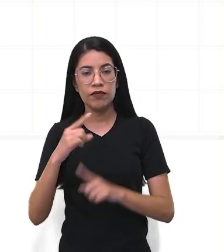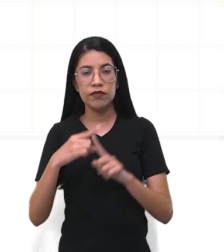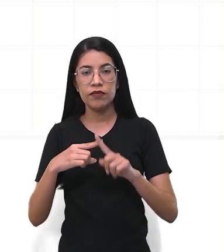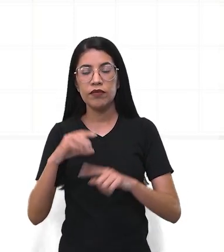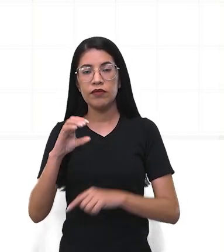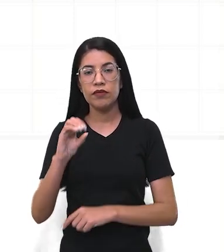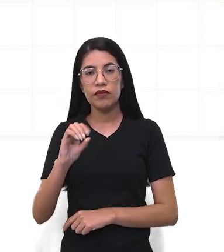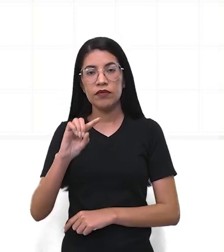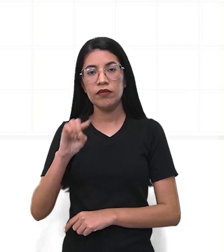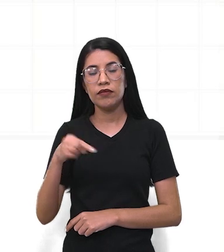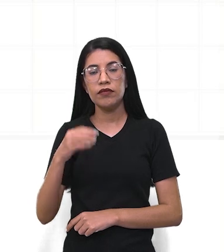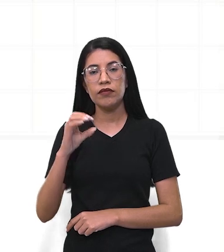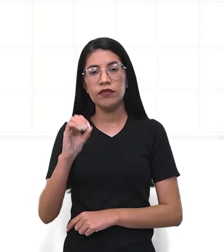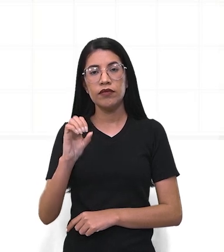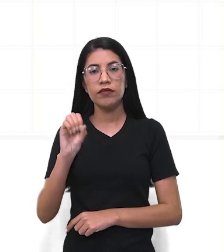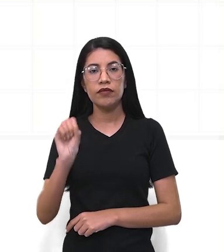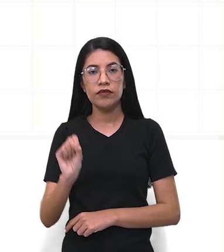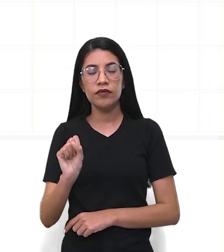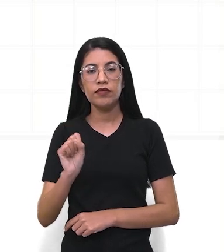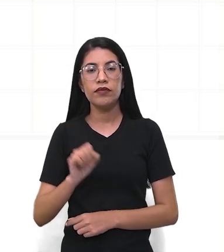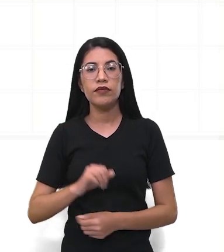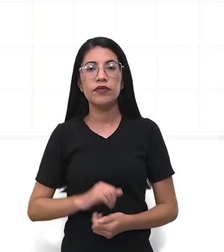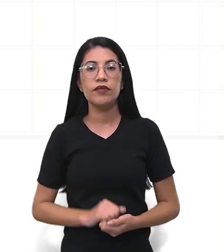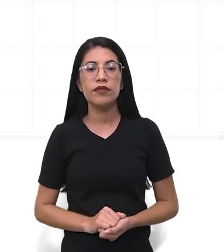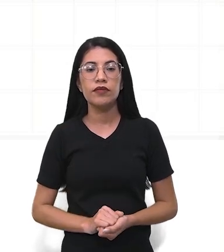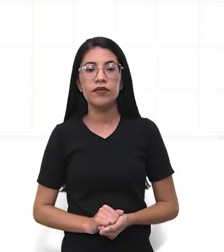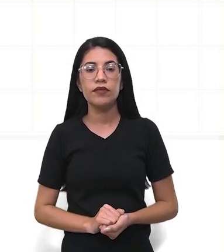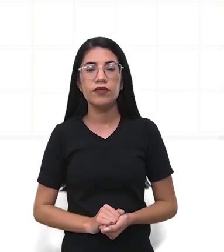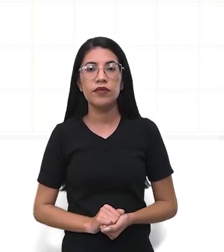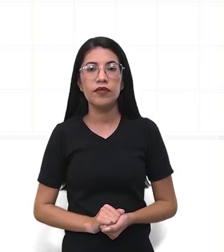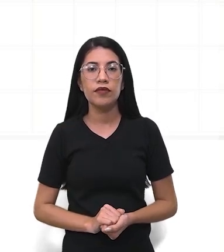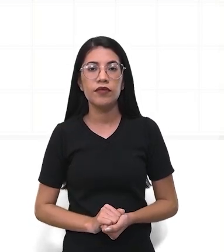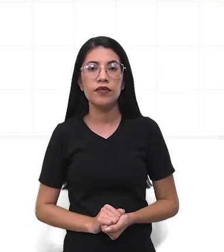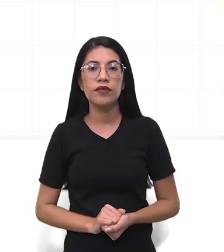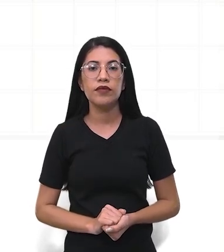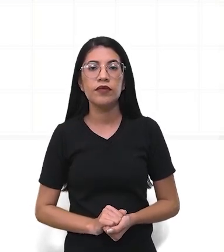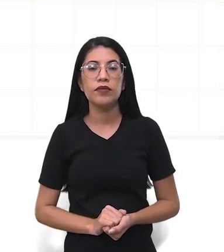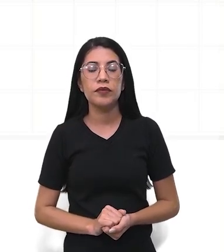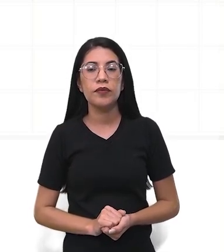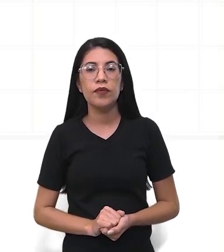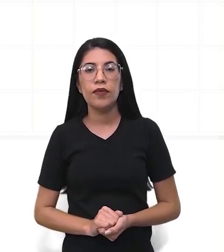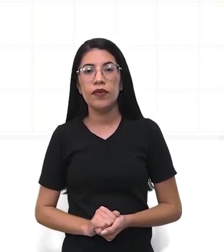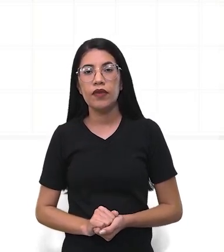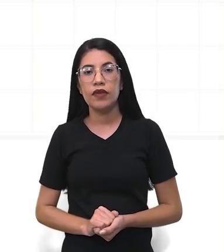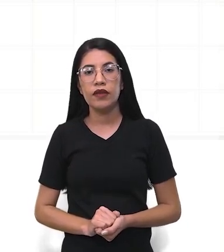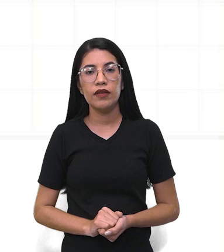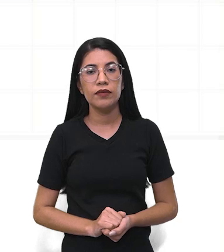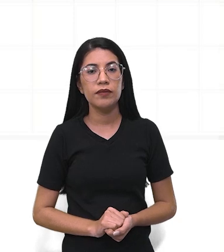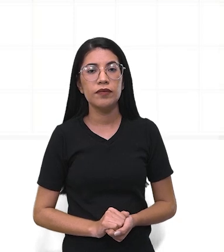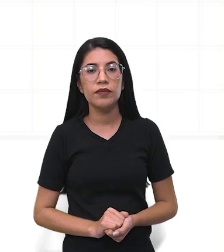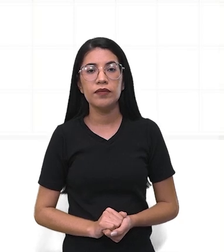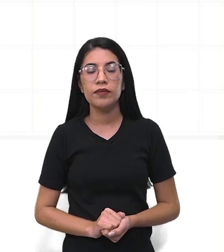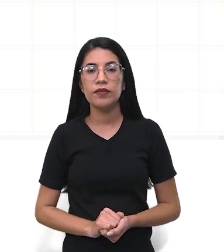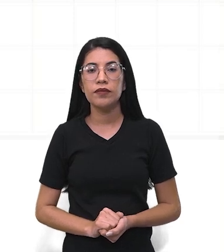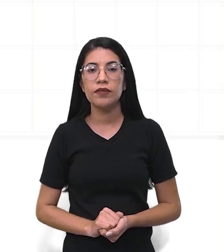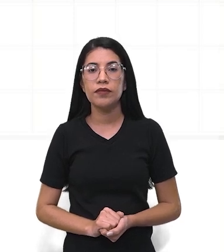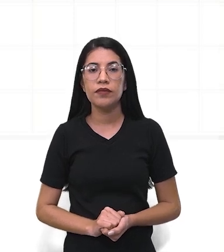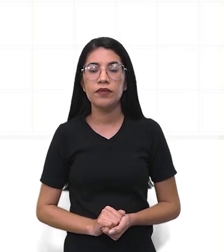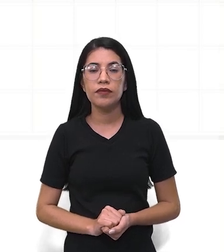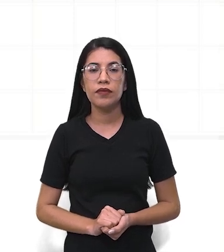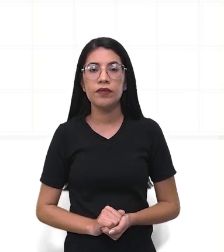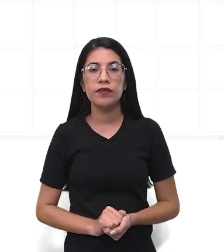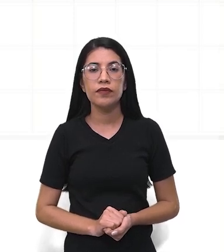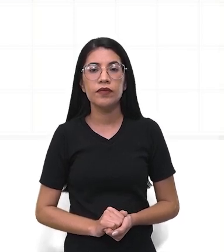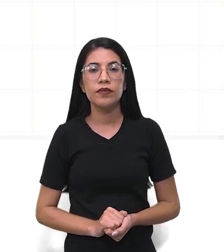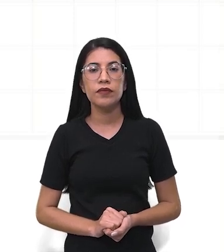0,08. Então, 2.100 vezes 0,08 vai resultar aqui, deixa eu colocar